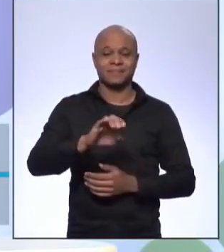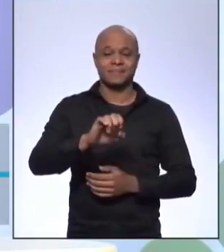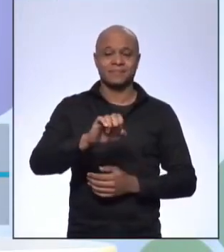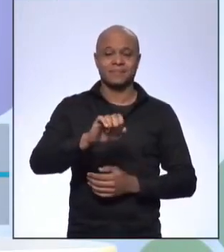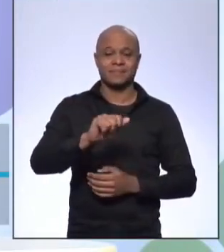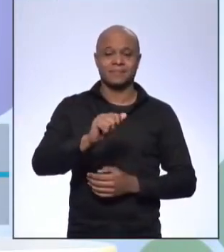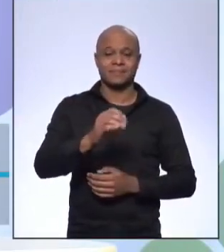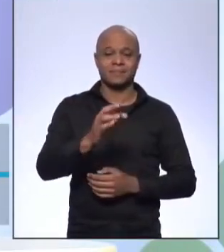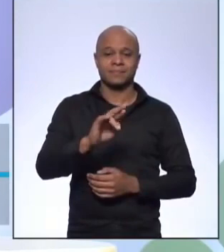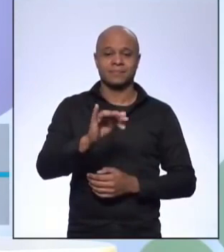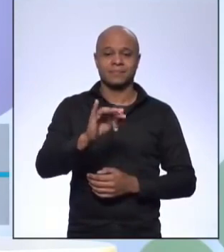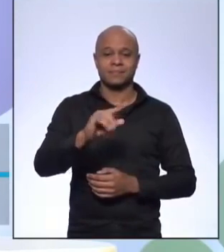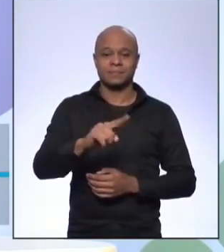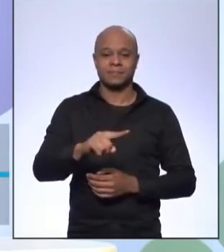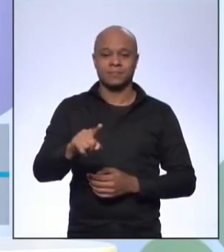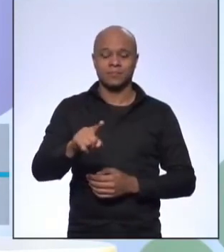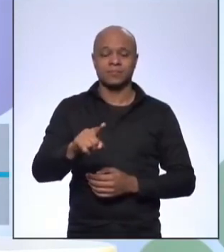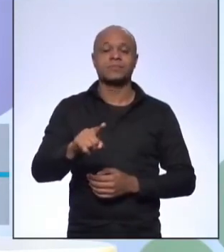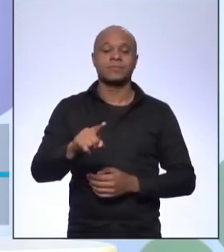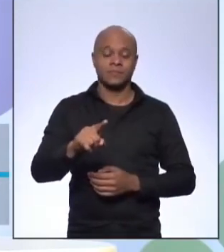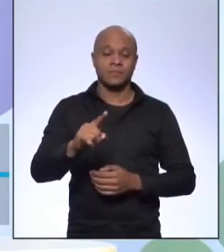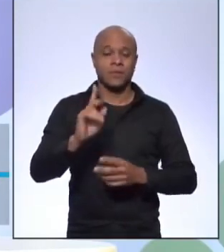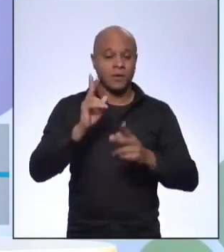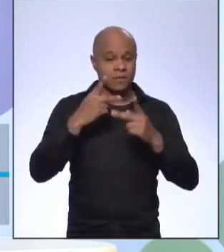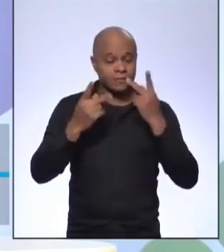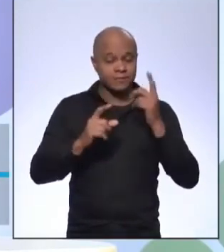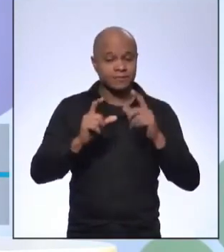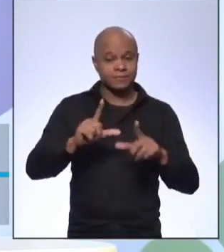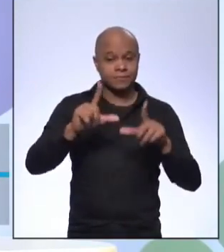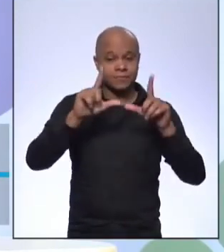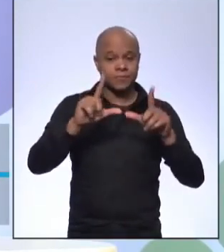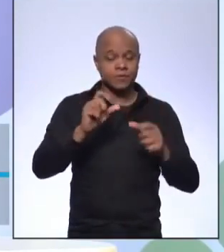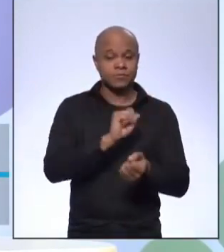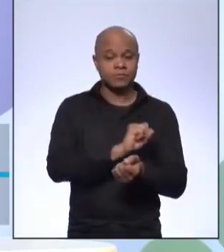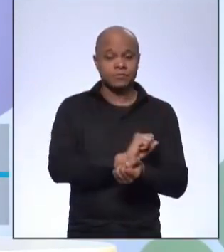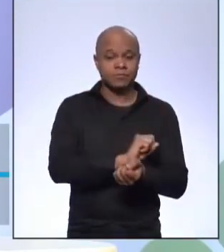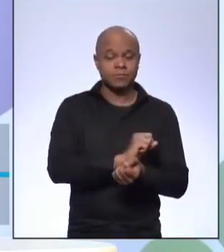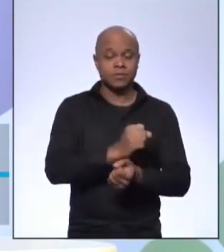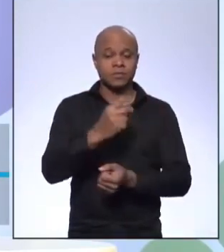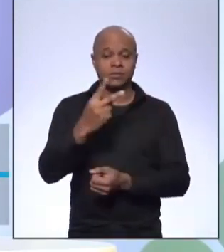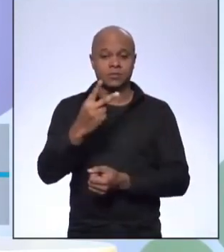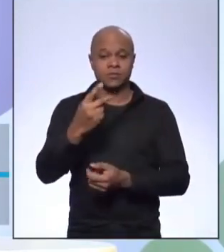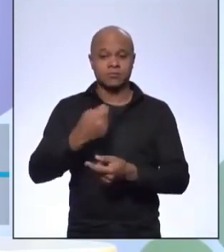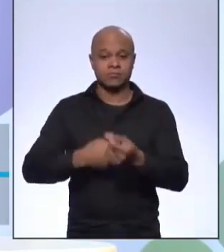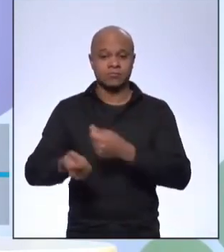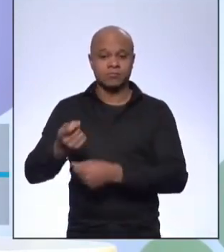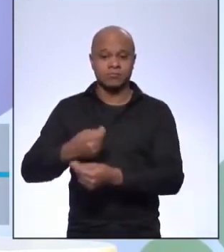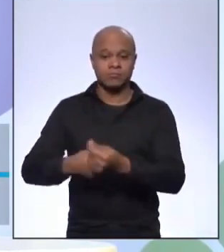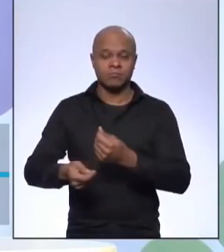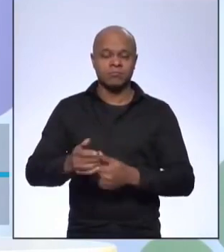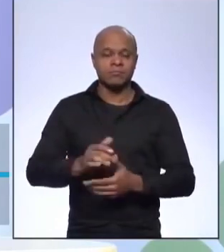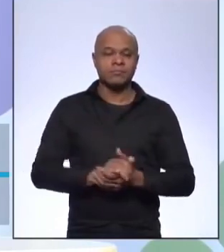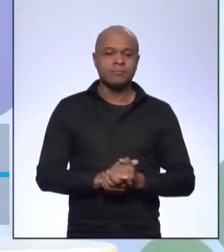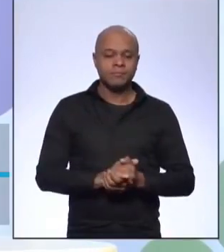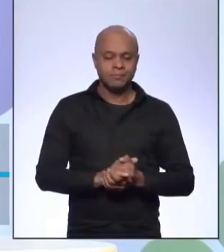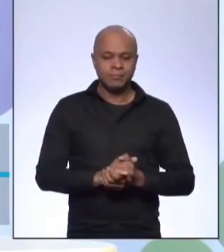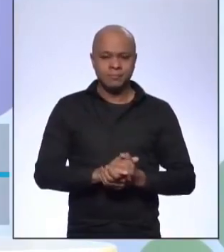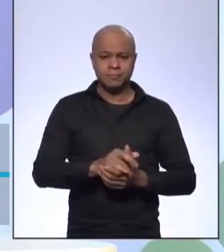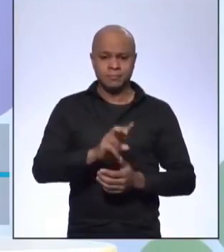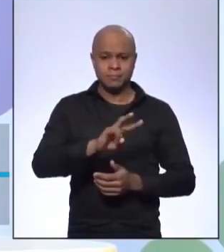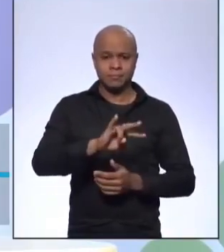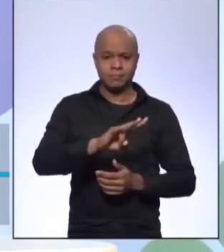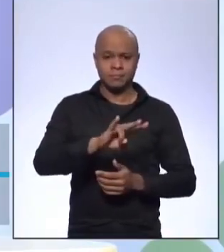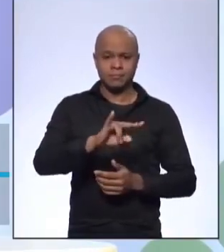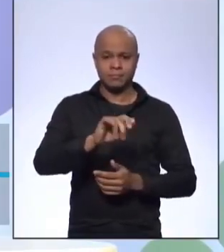Beatriz, recorte 1, retrata escravidão. Recorte 2, comércio. A Viviane